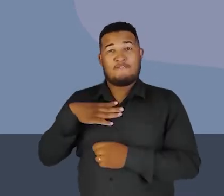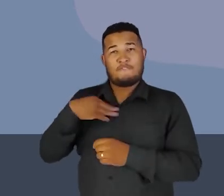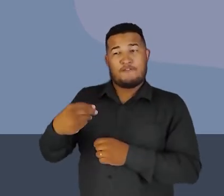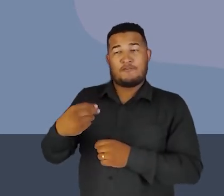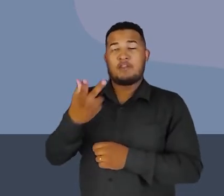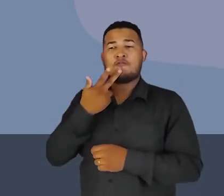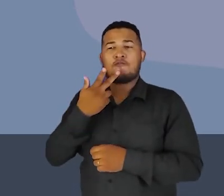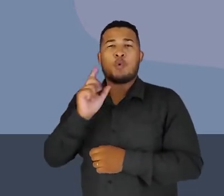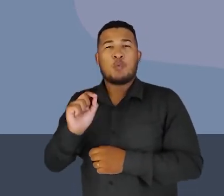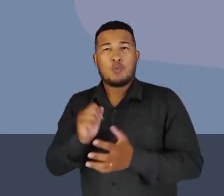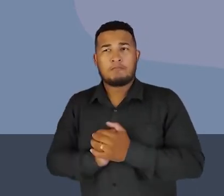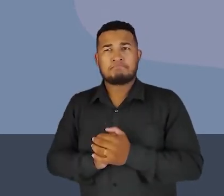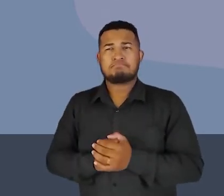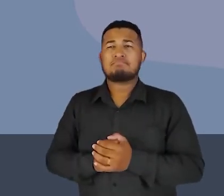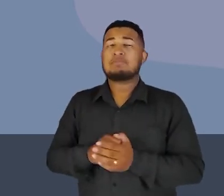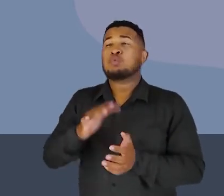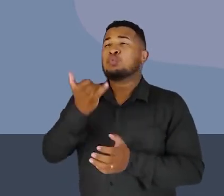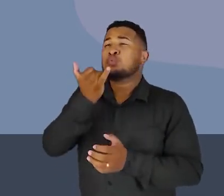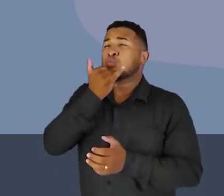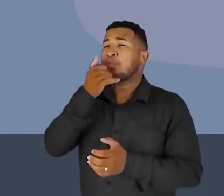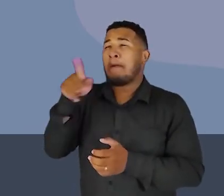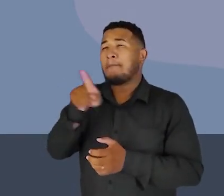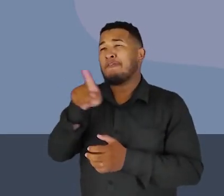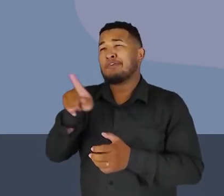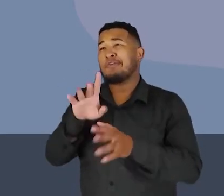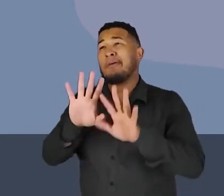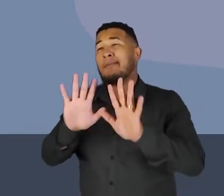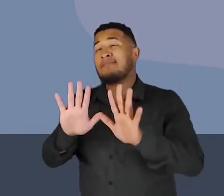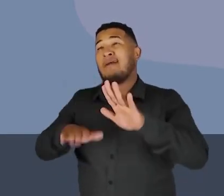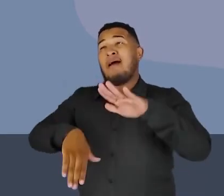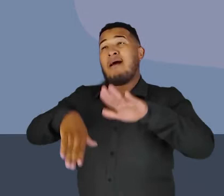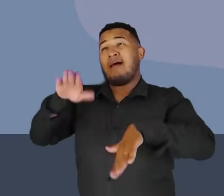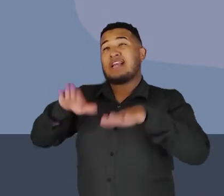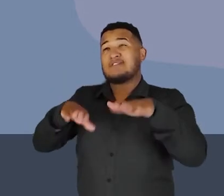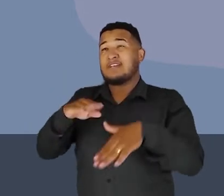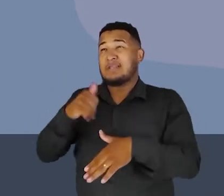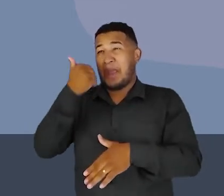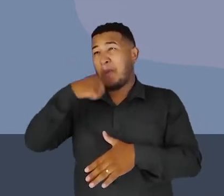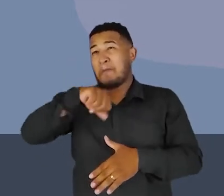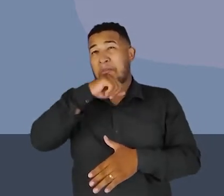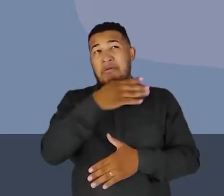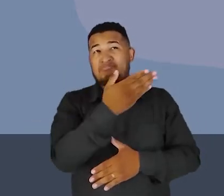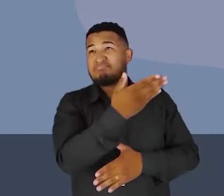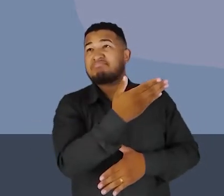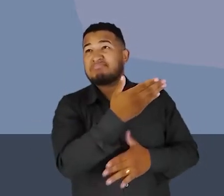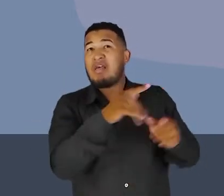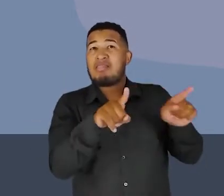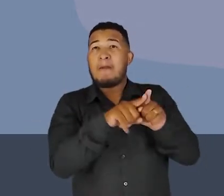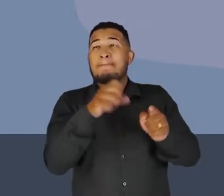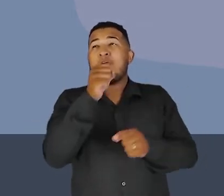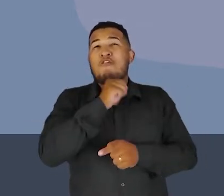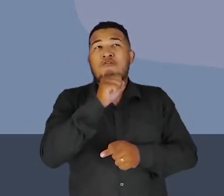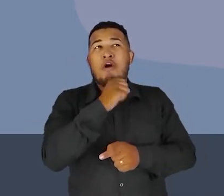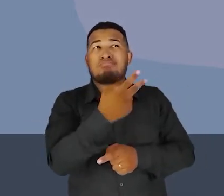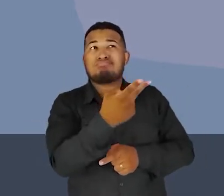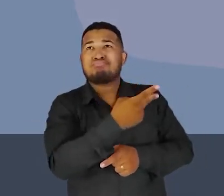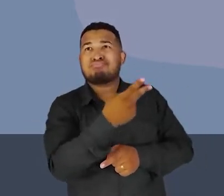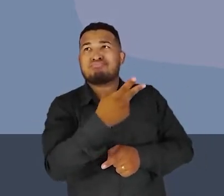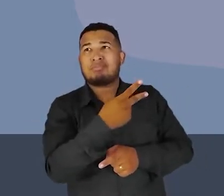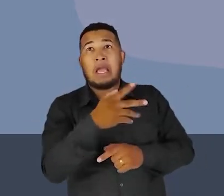fala o seguinte: desculpe, professor, às vezes minha mãe e minha avó